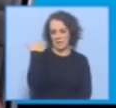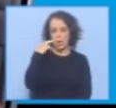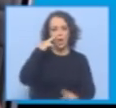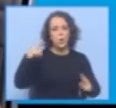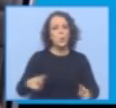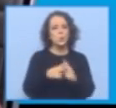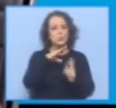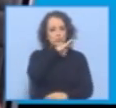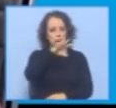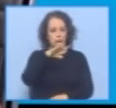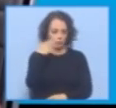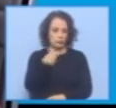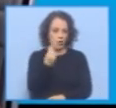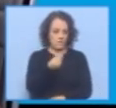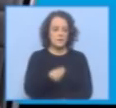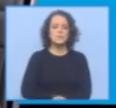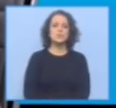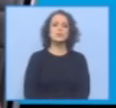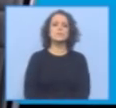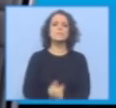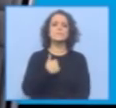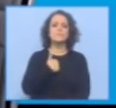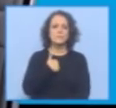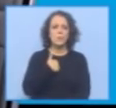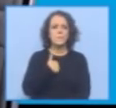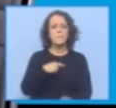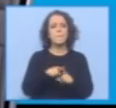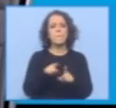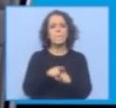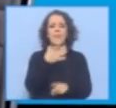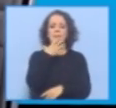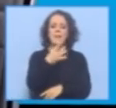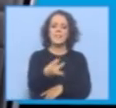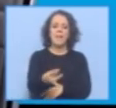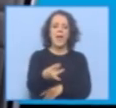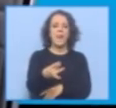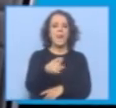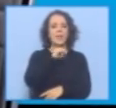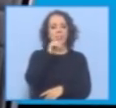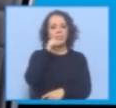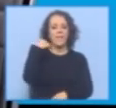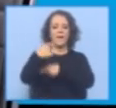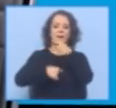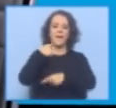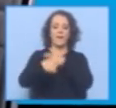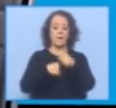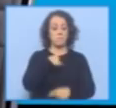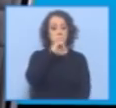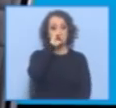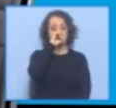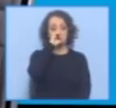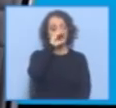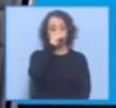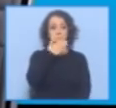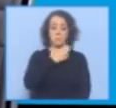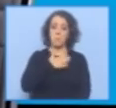não demos a leitura clássica do Natal, sino que, até para mim própria, foi uma experiência